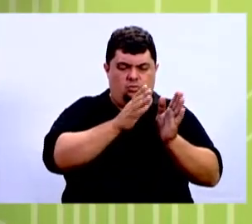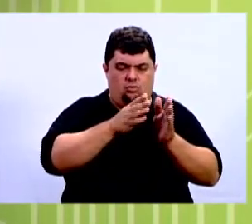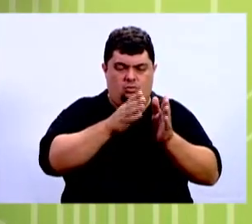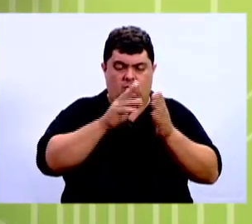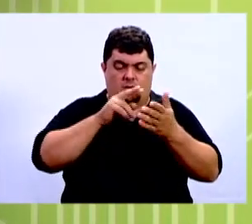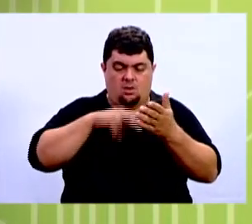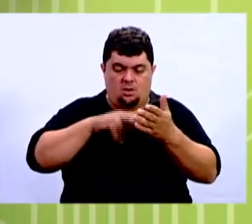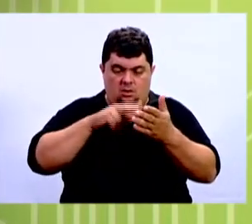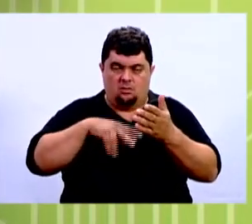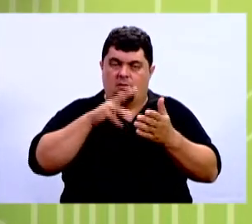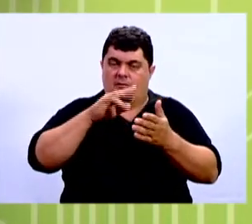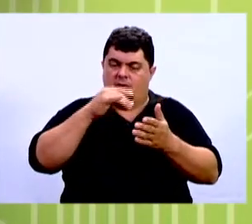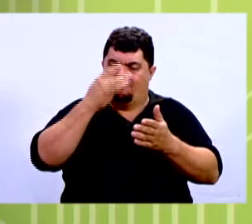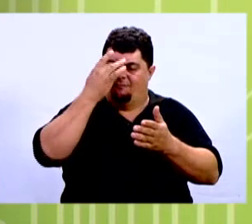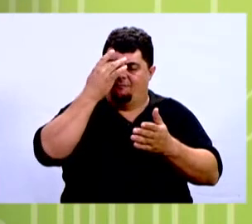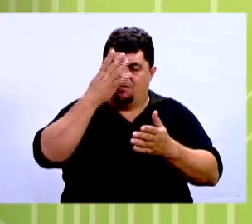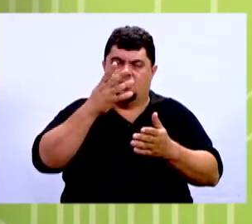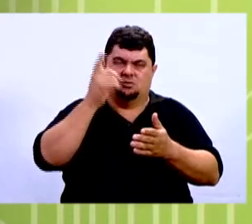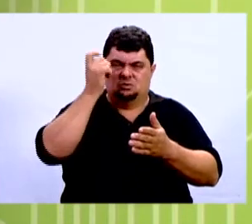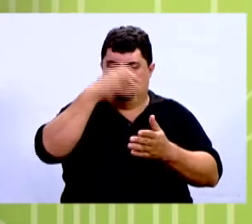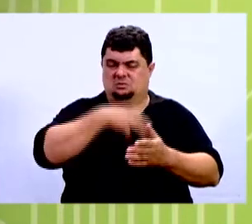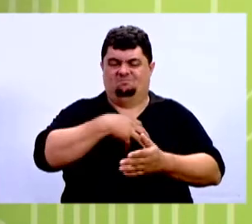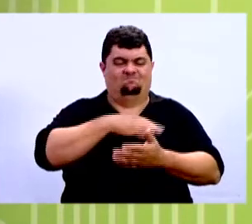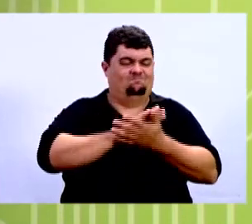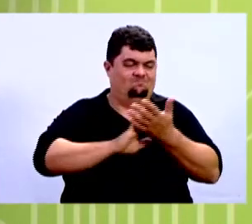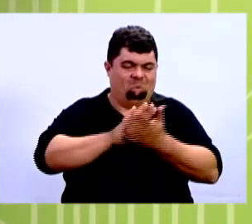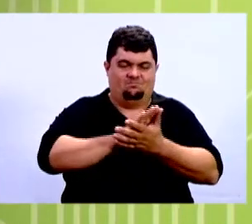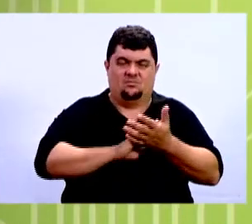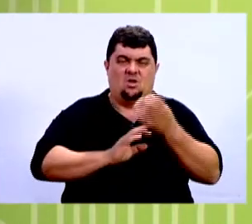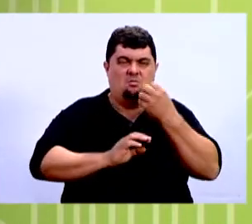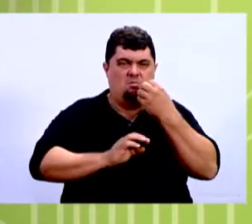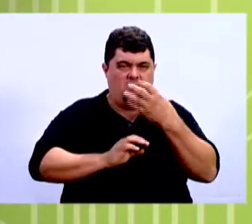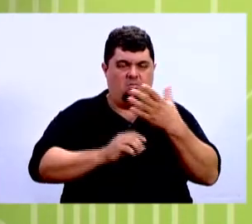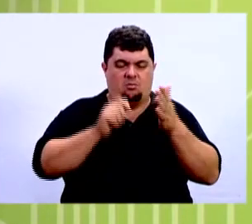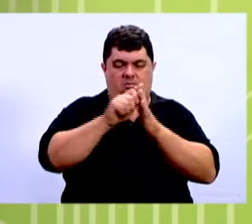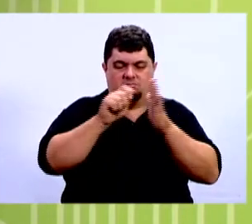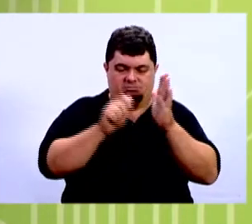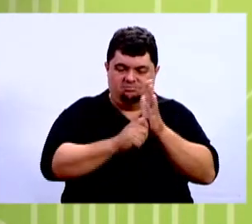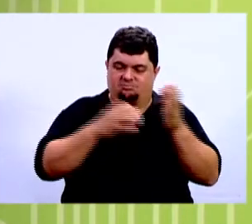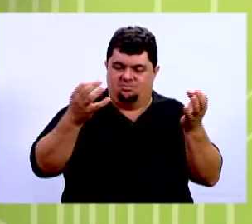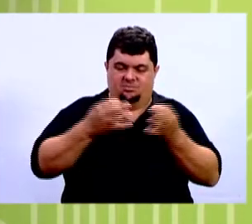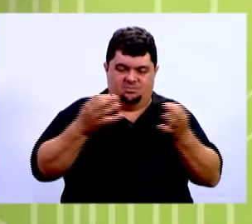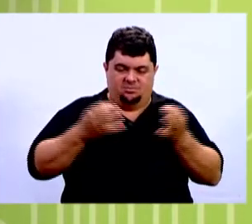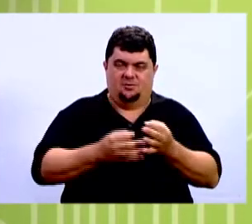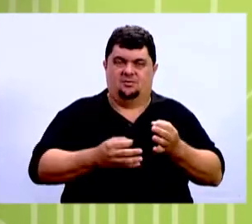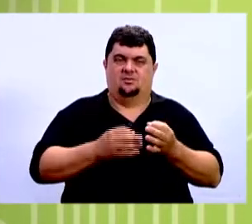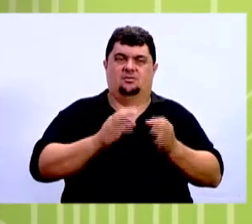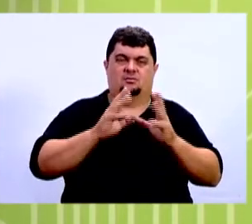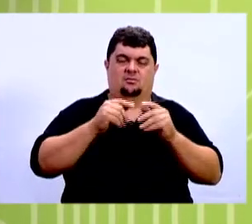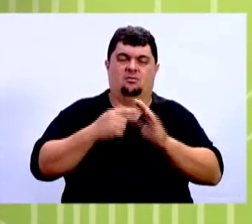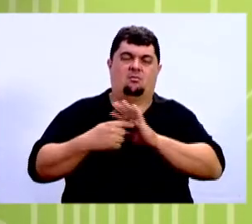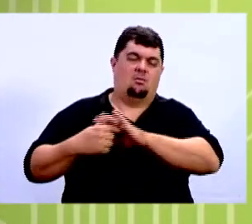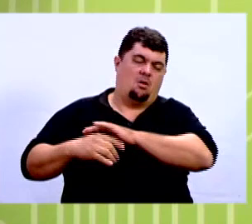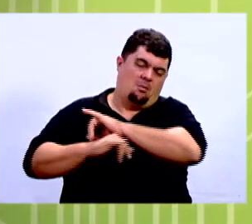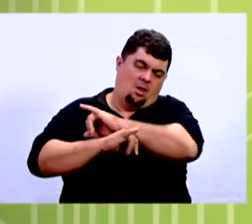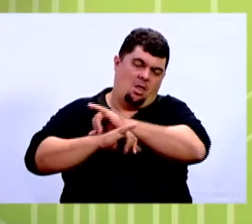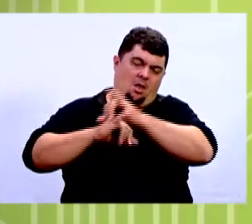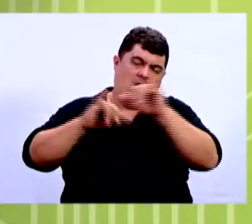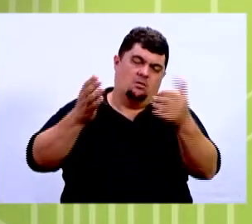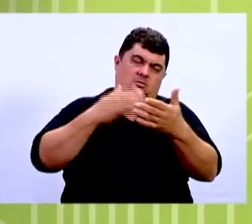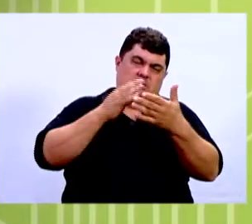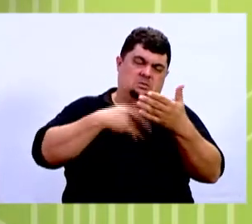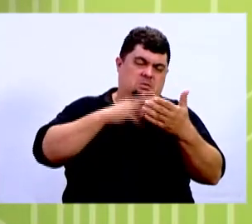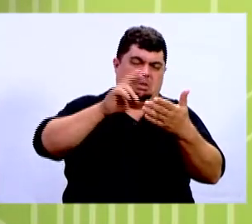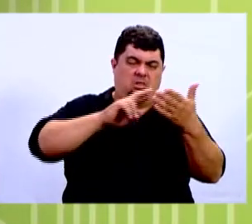e concentrar nisso, não tem a menor dificuldade, que vão sair bons resultados e ao final esses artigos serão publicados nos melhores